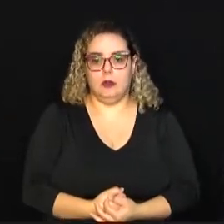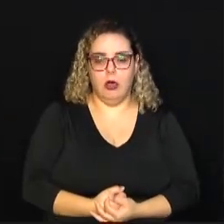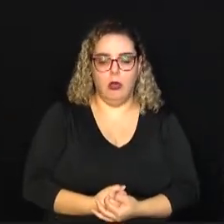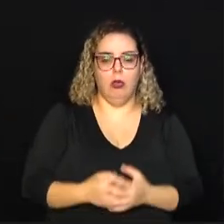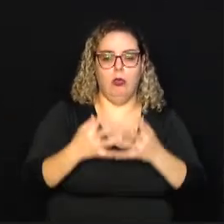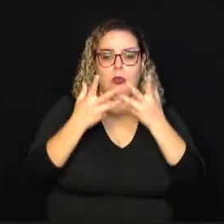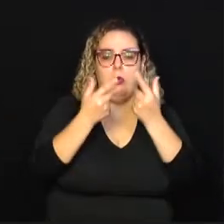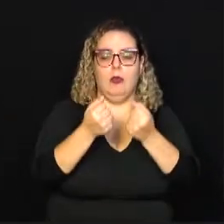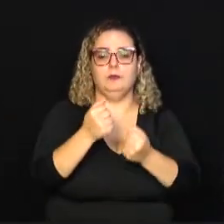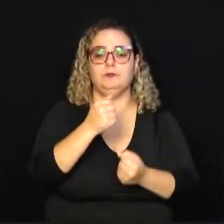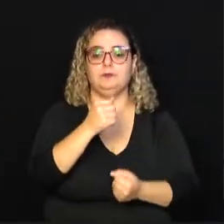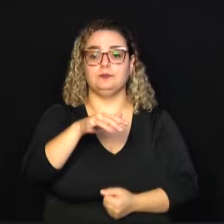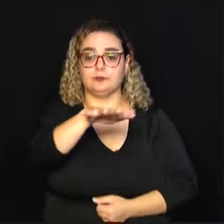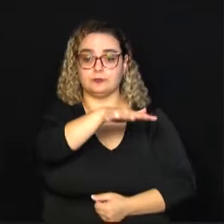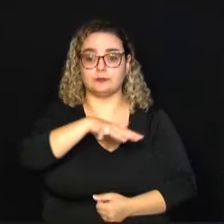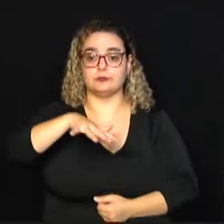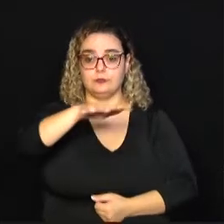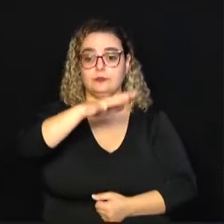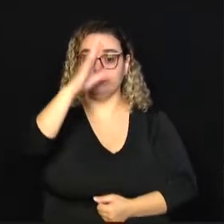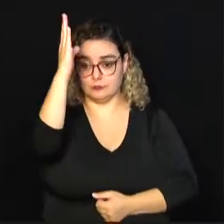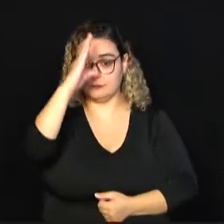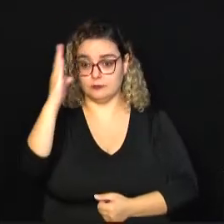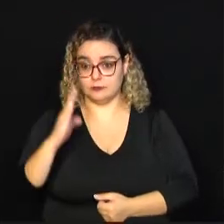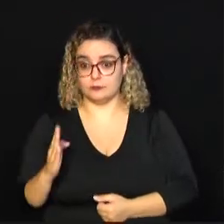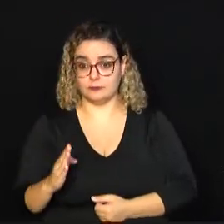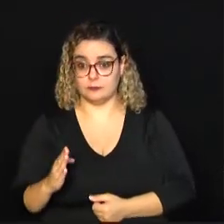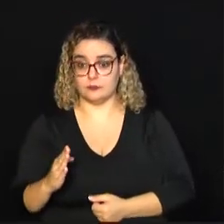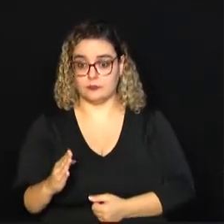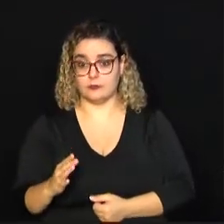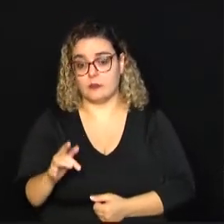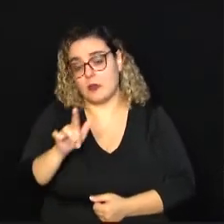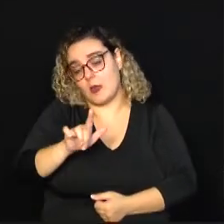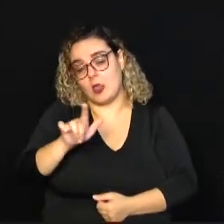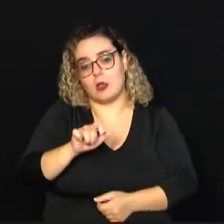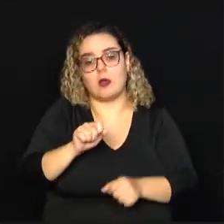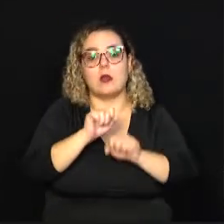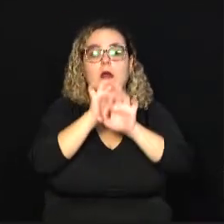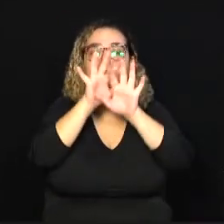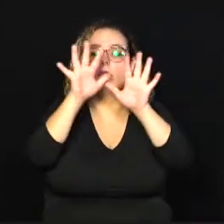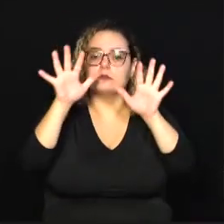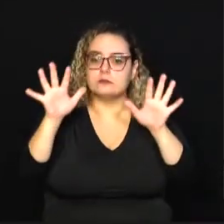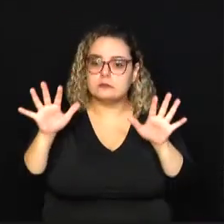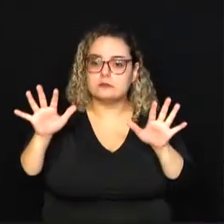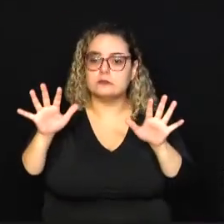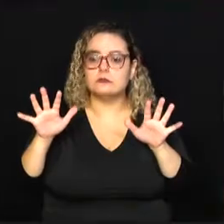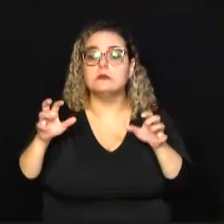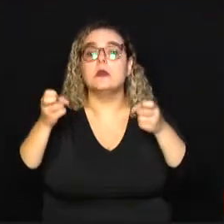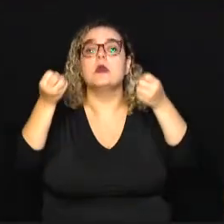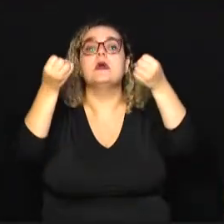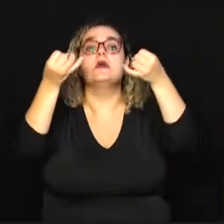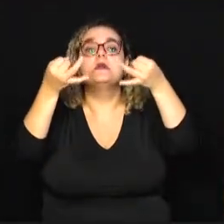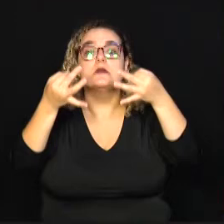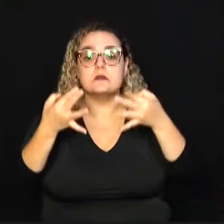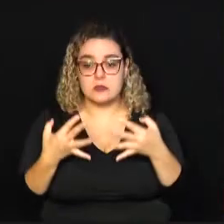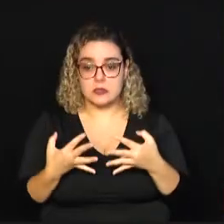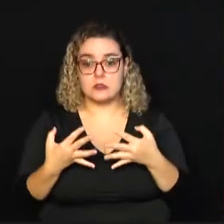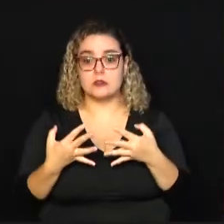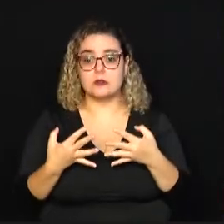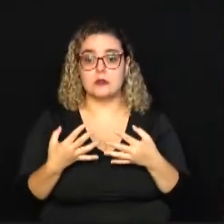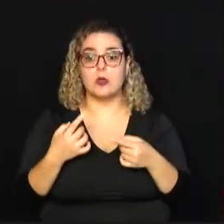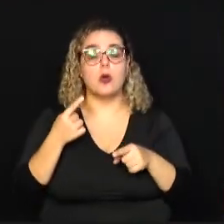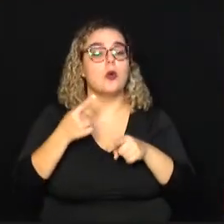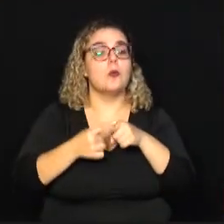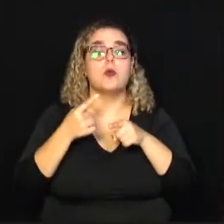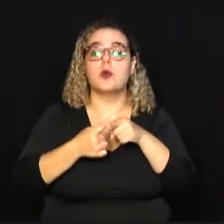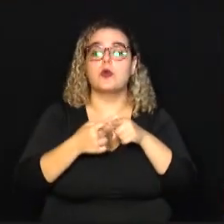Isso deixa absolutamente transparente, então, a explicação, né, do porquê que nós estamos enfrentando essa situação dramática.